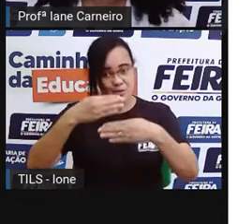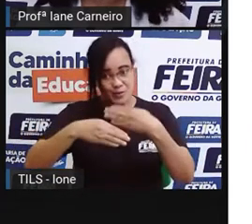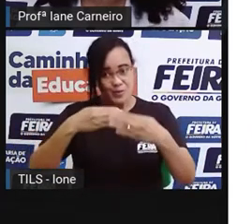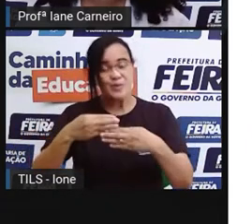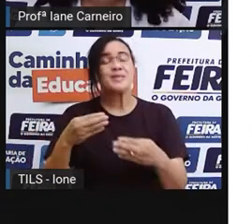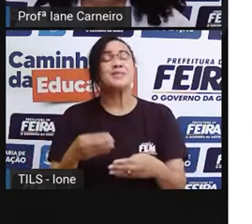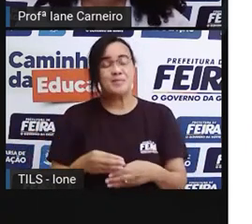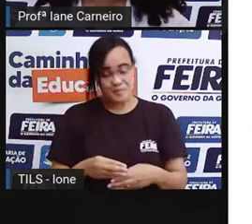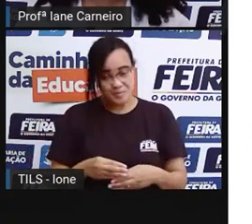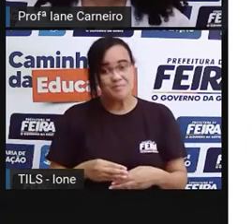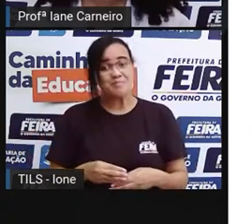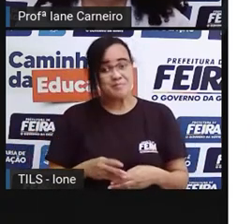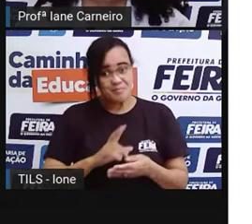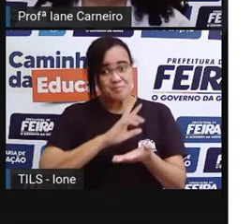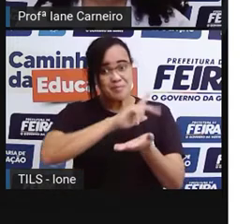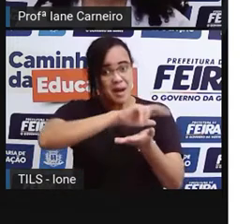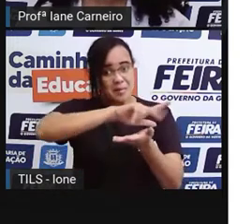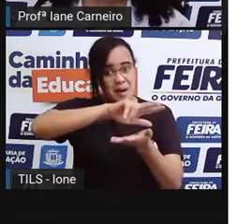papel,